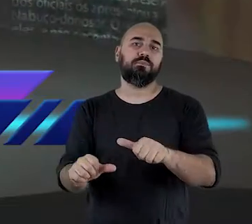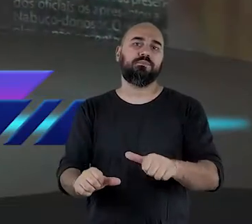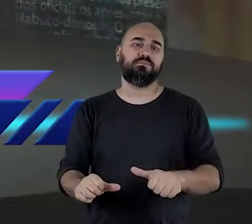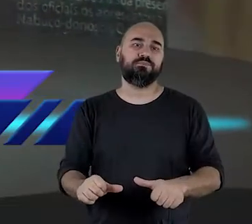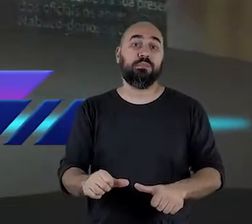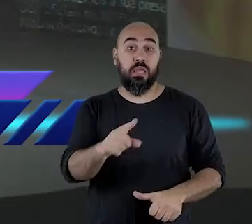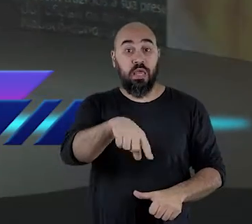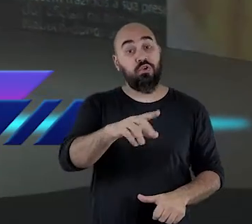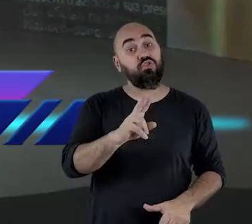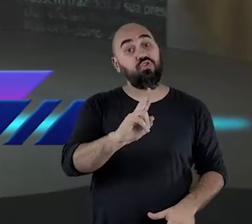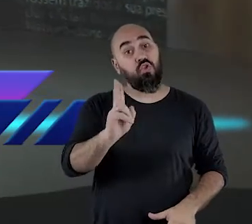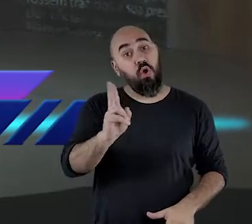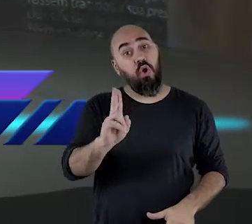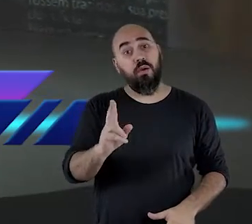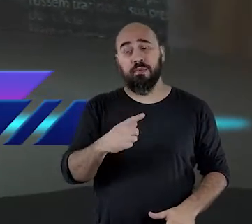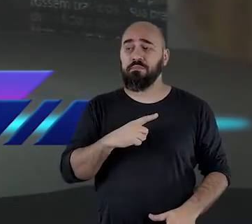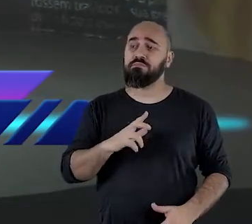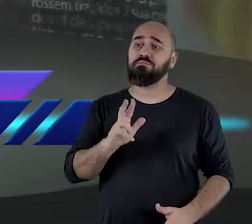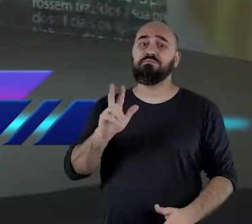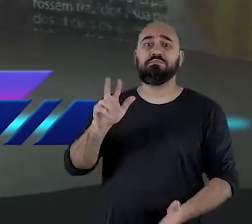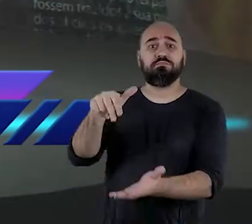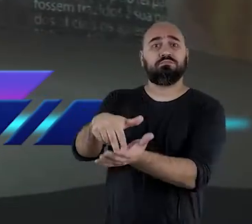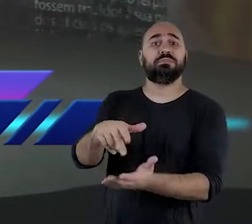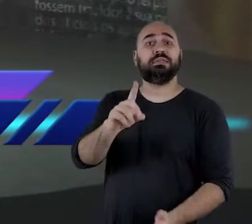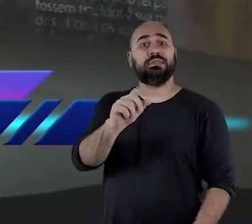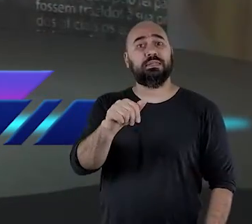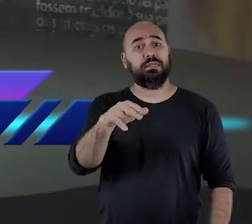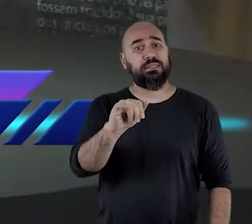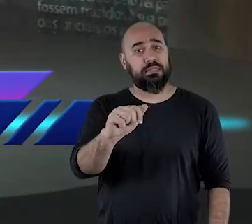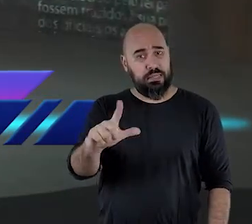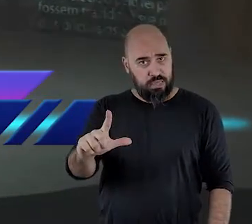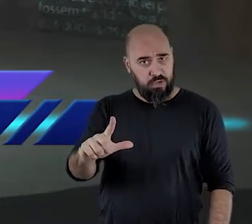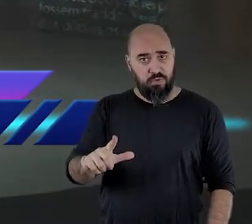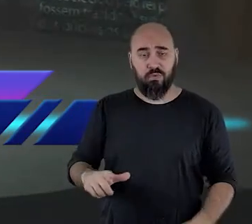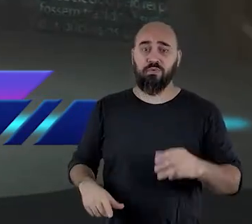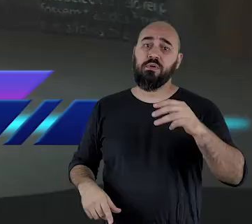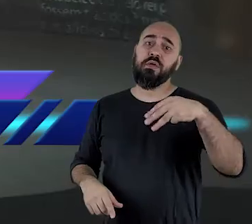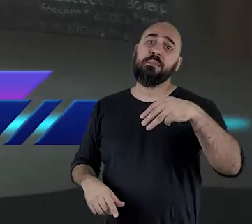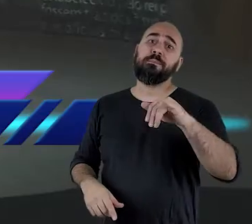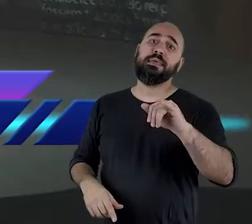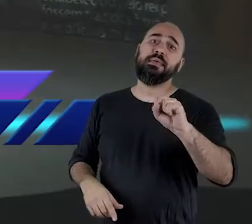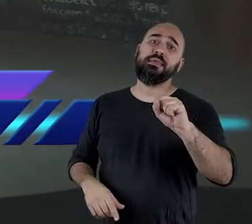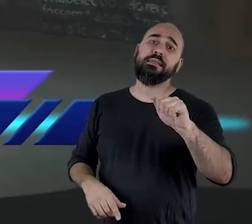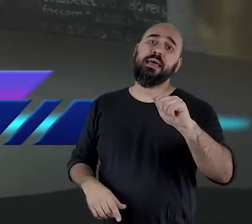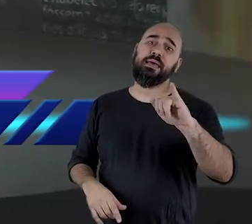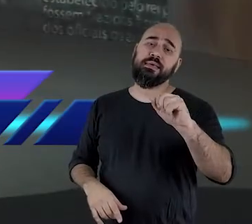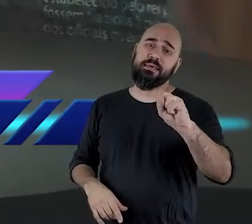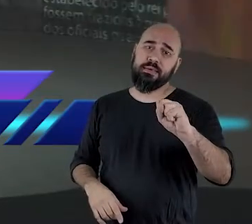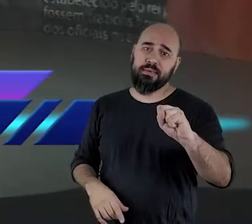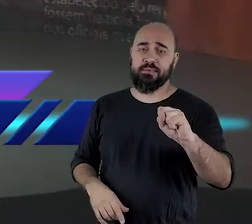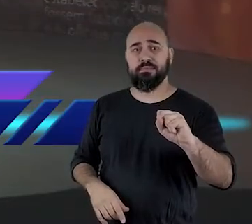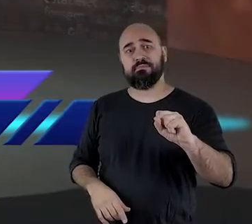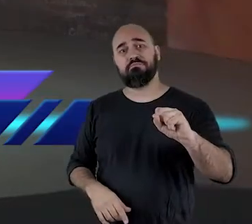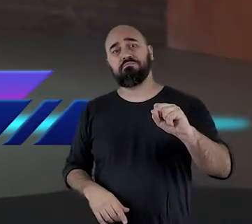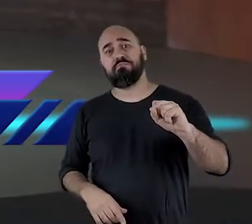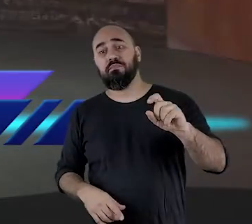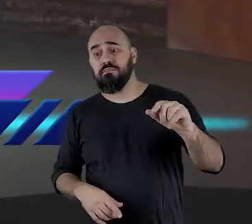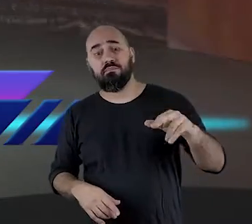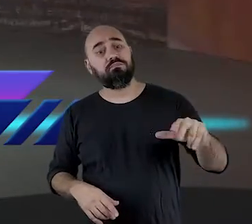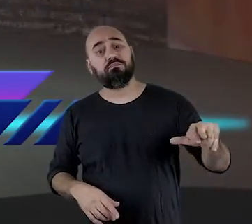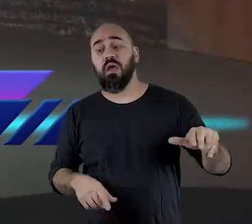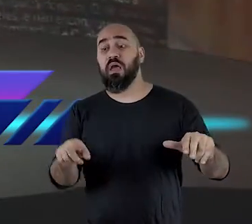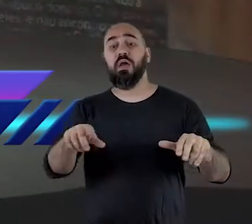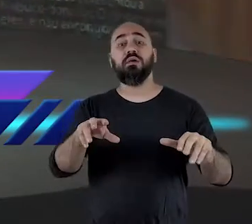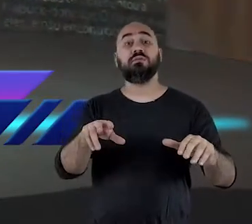em Babilônia. Quando o rei determina que agora deveriam ter um outro nome, ele estava fazendo